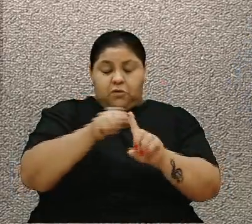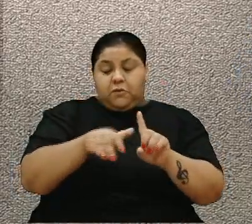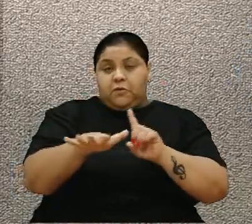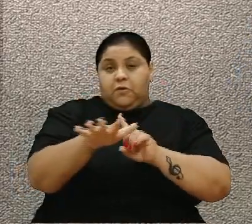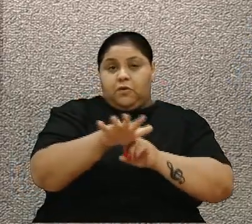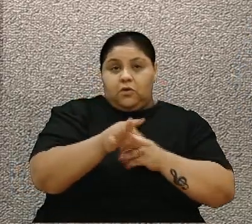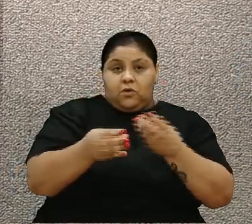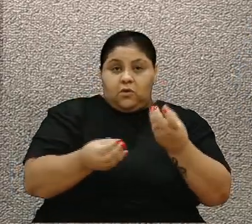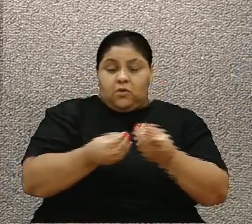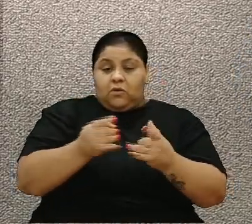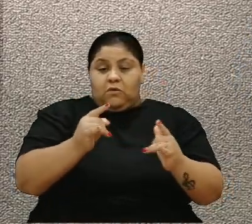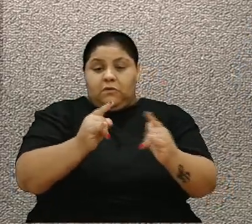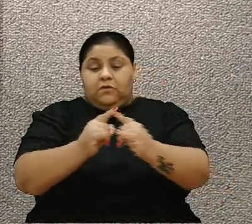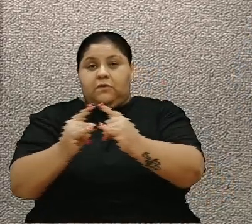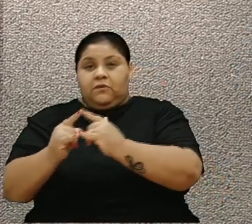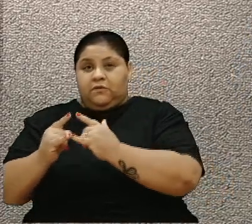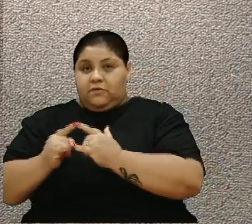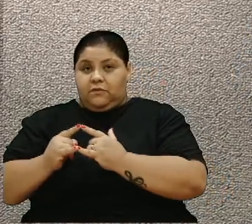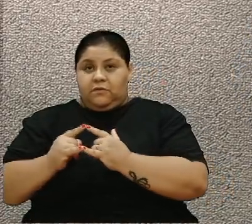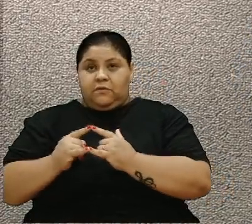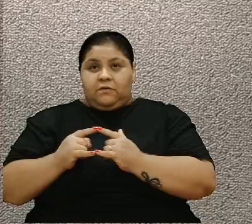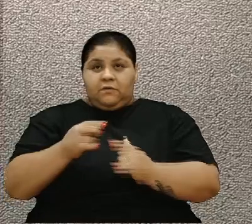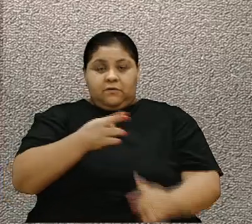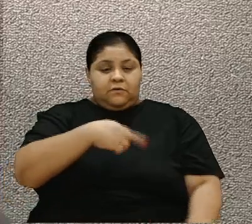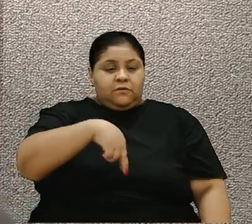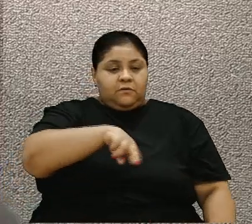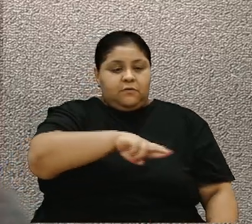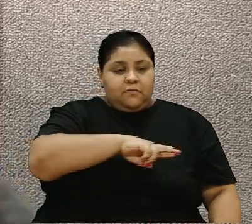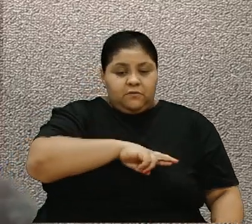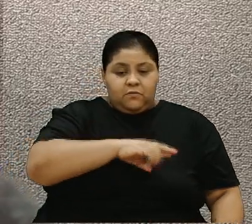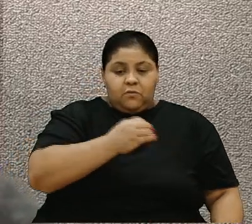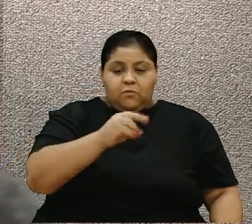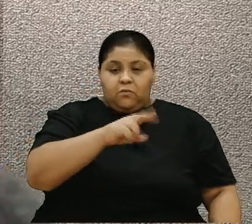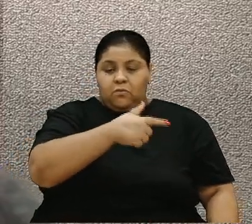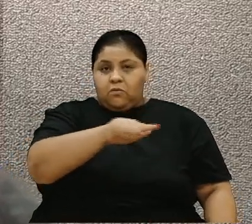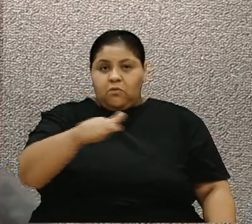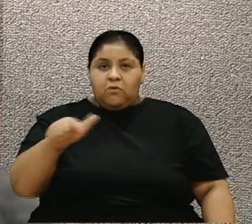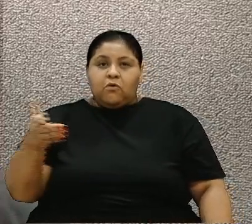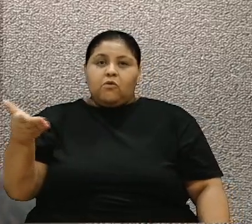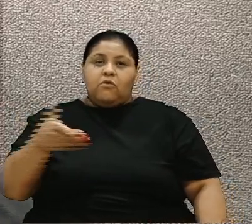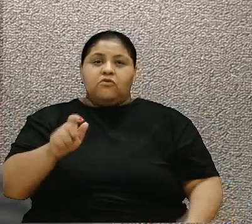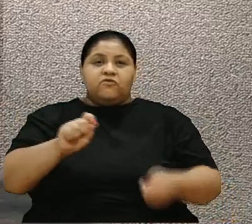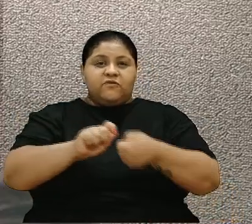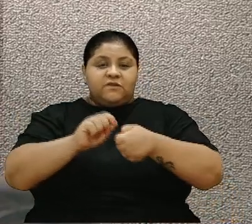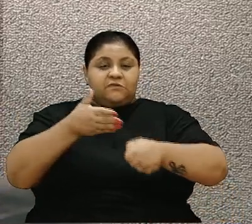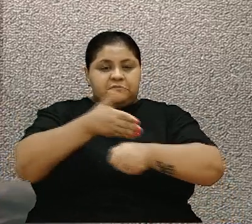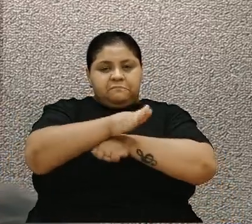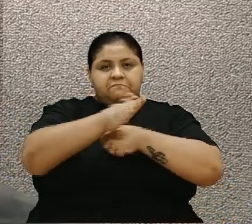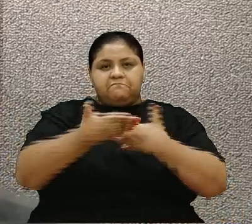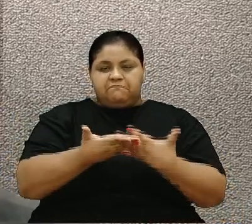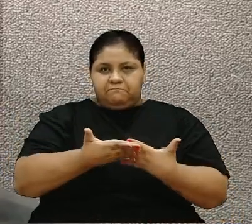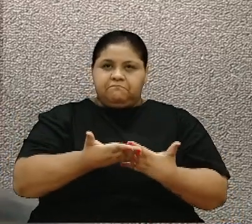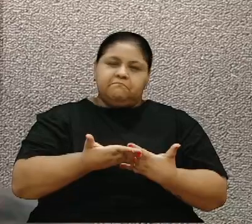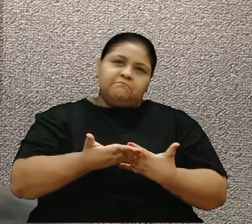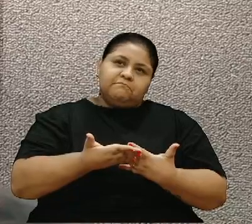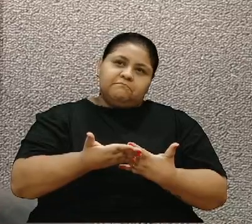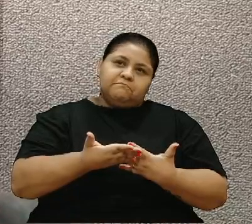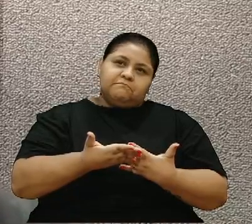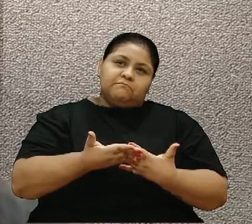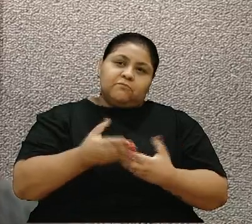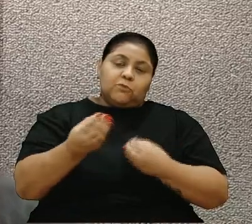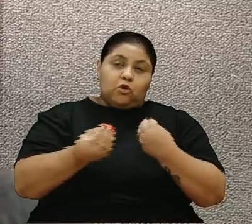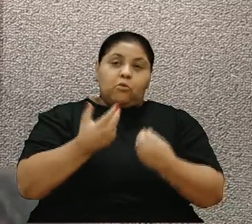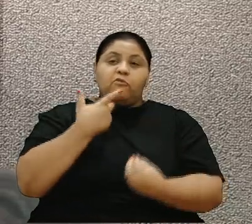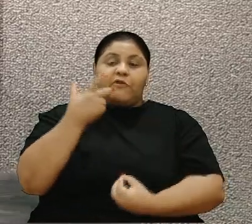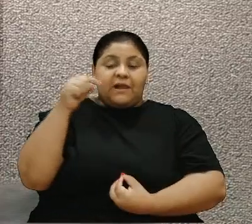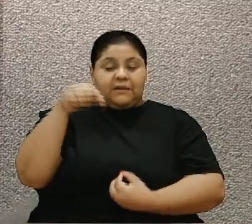enquanto instituições, sejam elas religiosas ou tantas outras, estamos tentando fazer a nossa parte. Bem foi falado